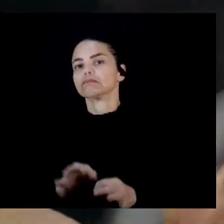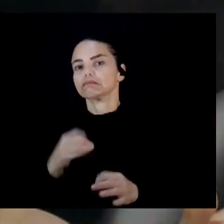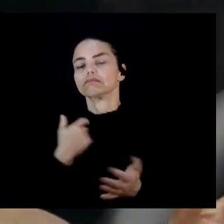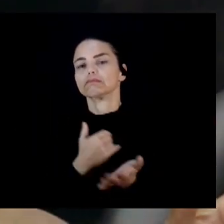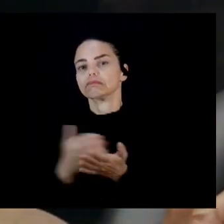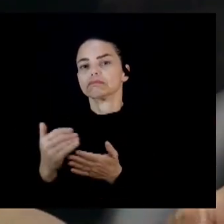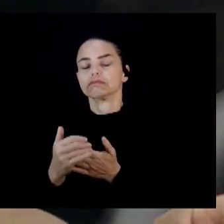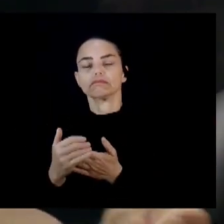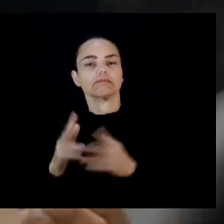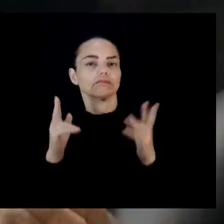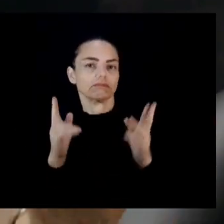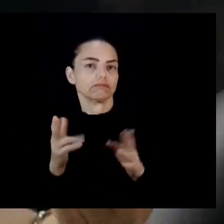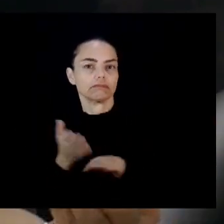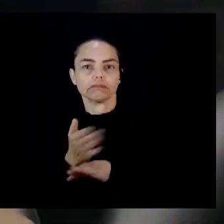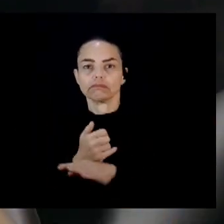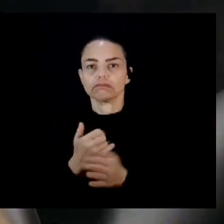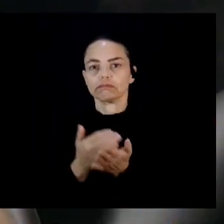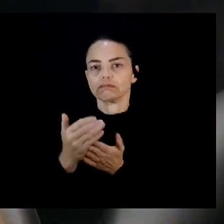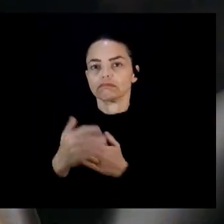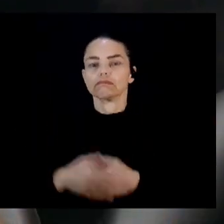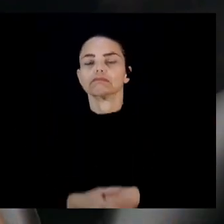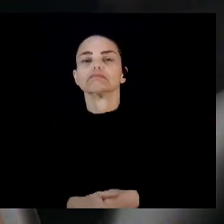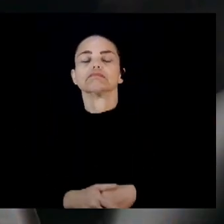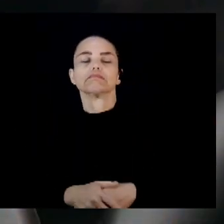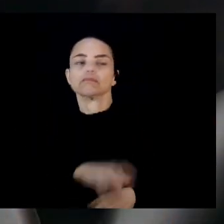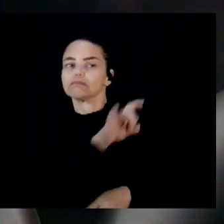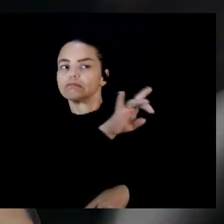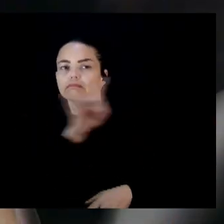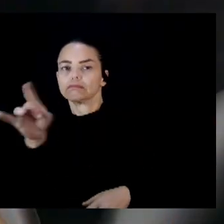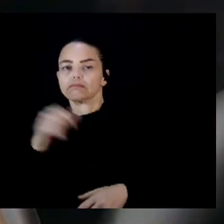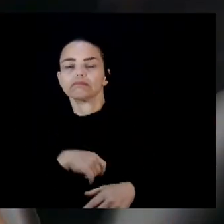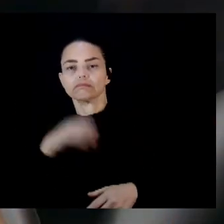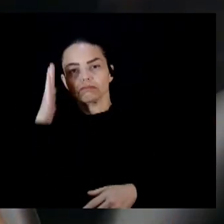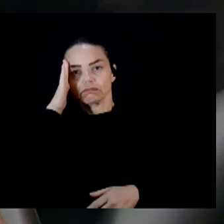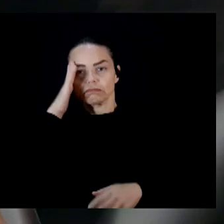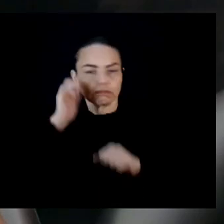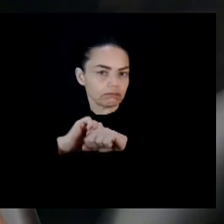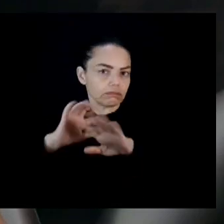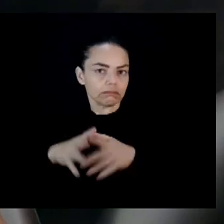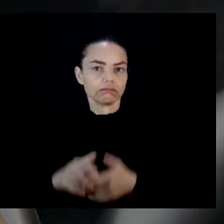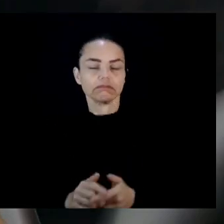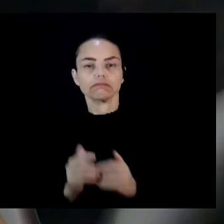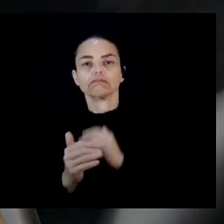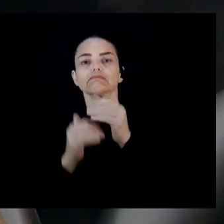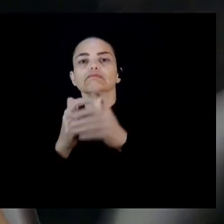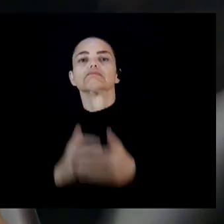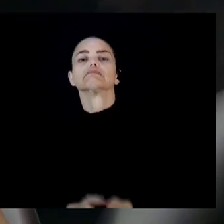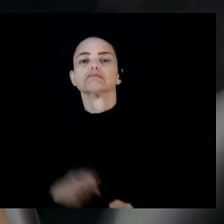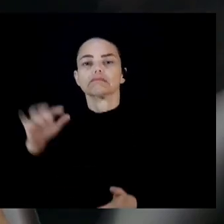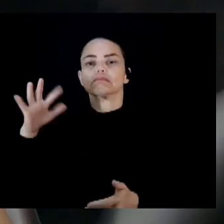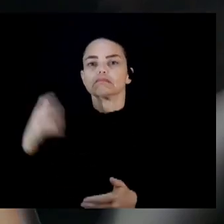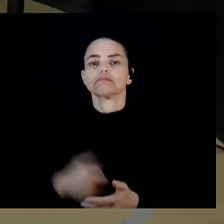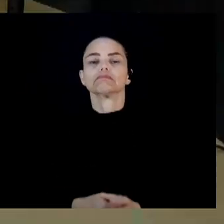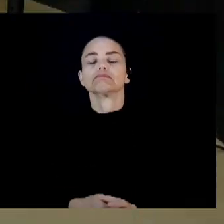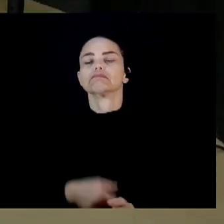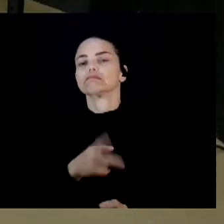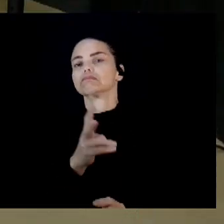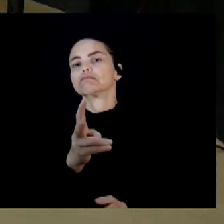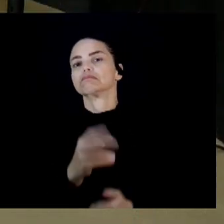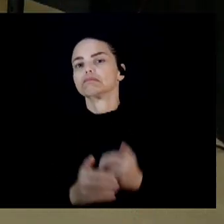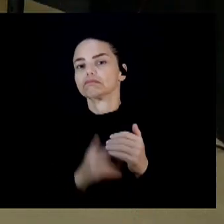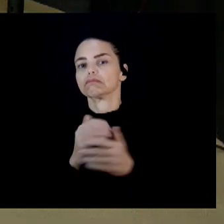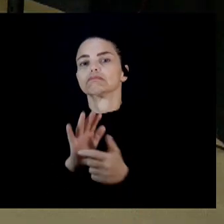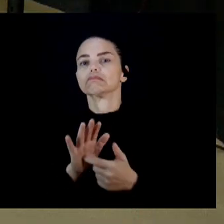igual a quando você começou. Então, vai de cada pessoa para compreender isso e essa evolução. A evolução acontece, mas nem sempre a evolução que é mostrada em rede